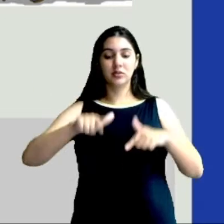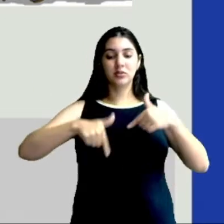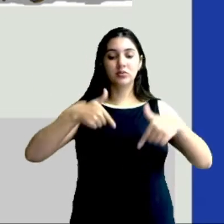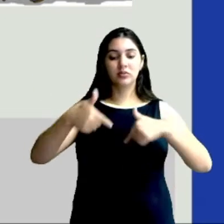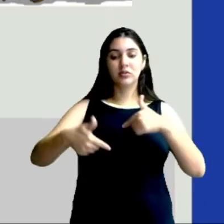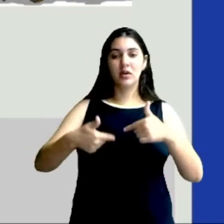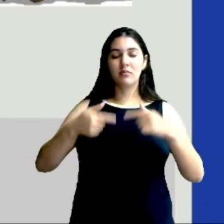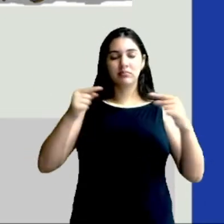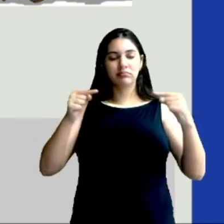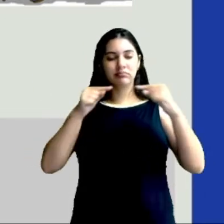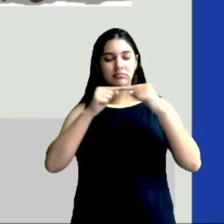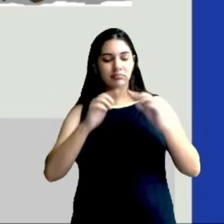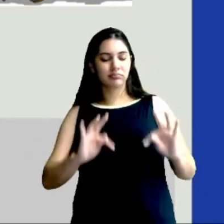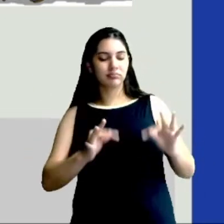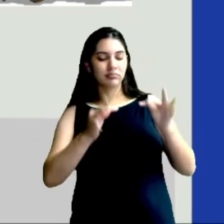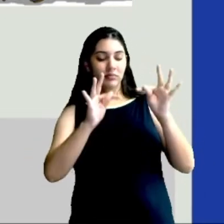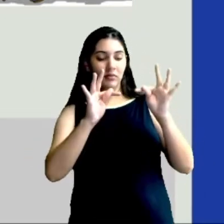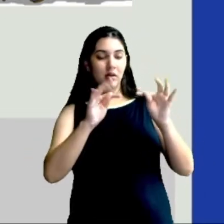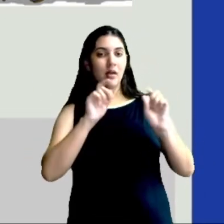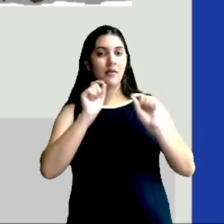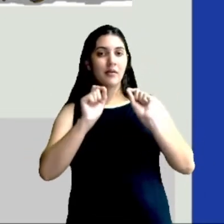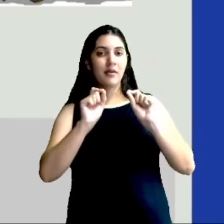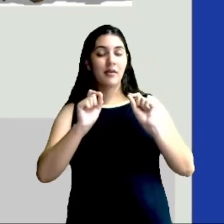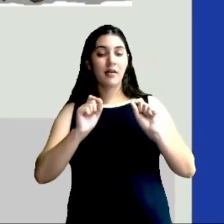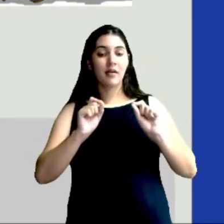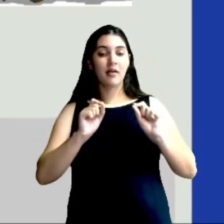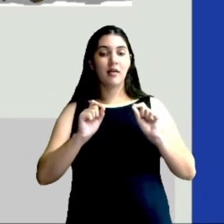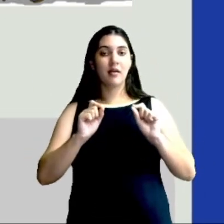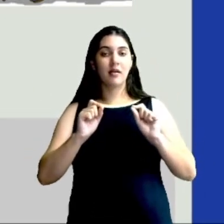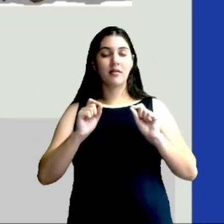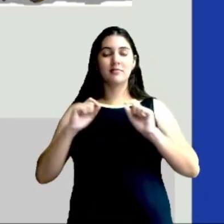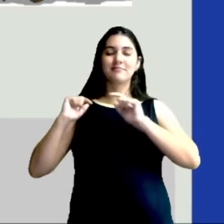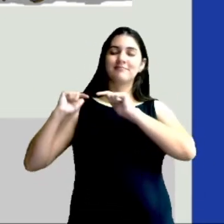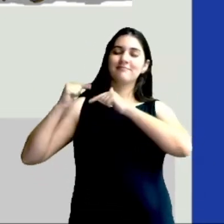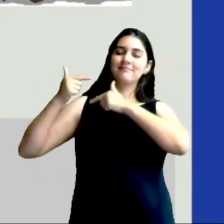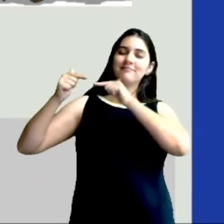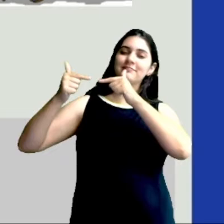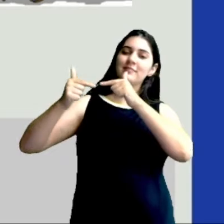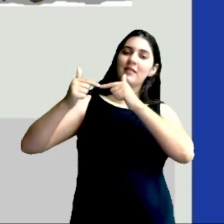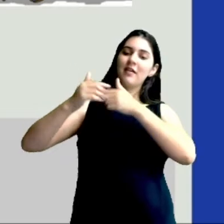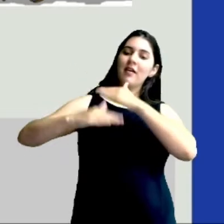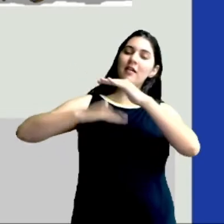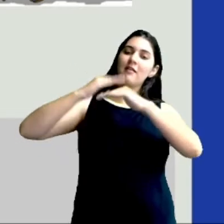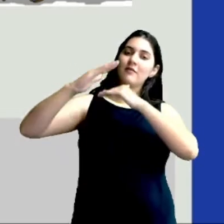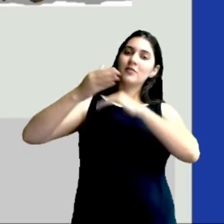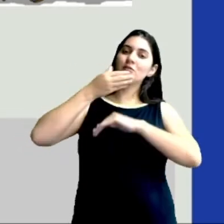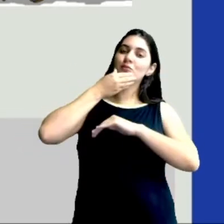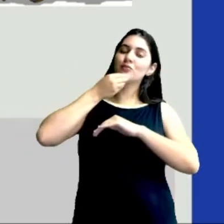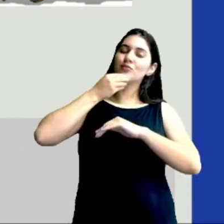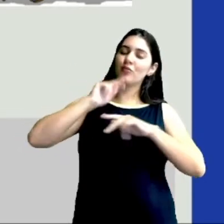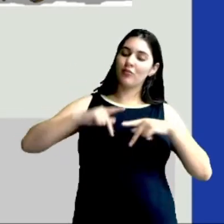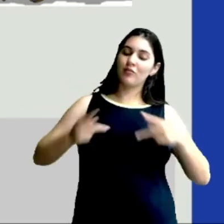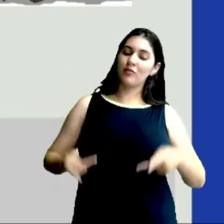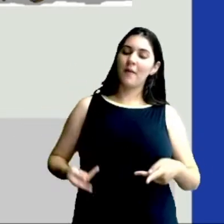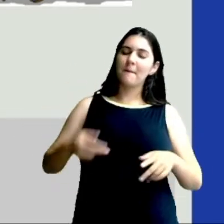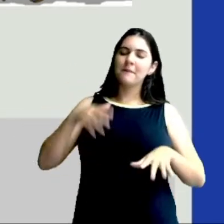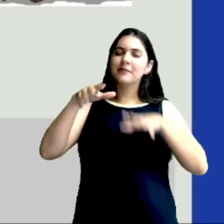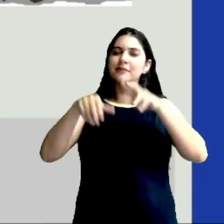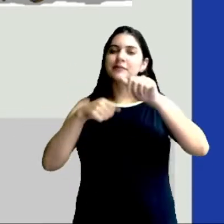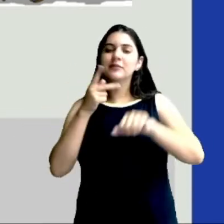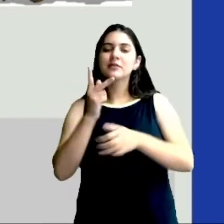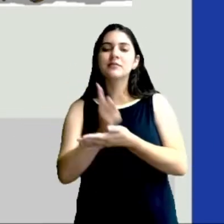do ponto de vista tecnológico é que a evolução do homem buscou sempre